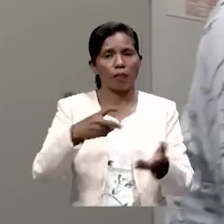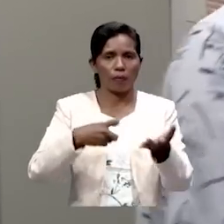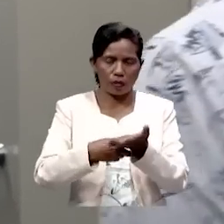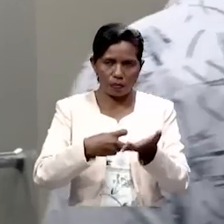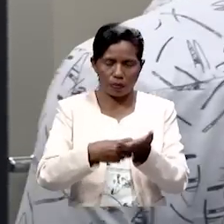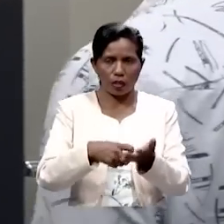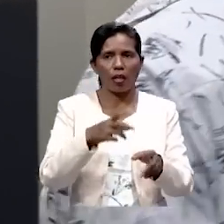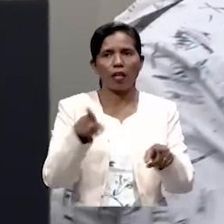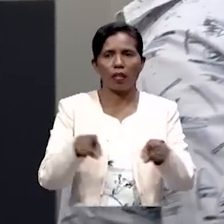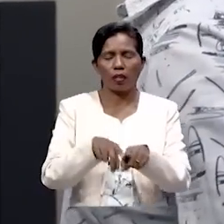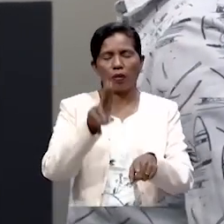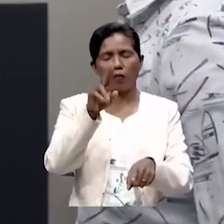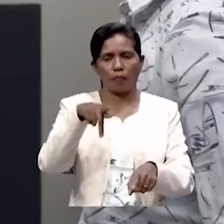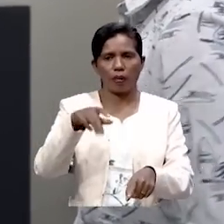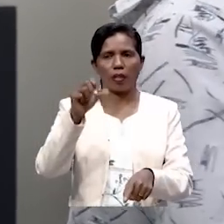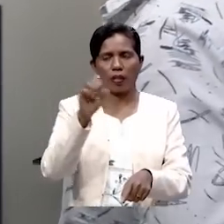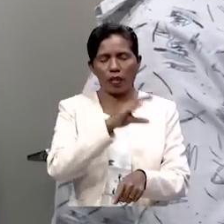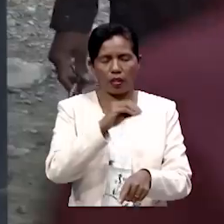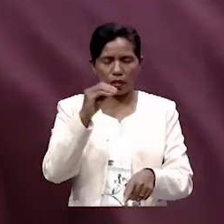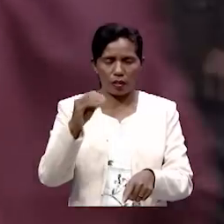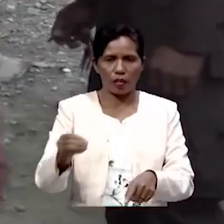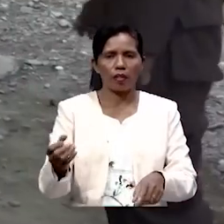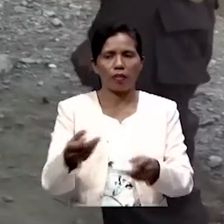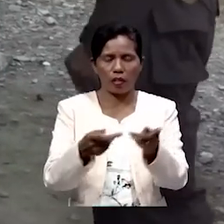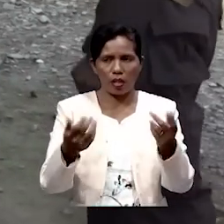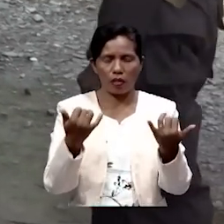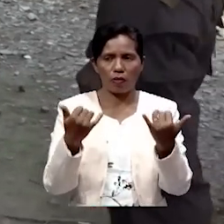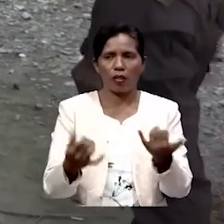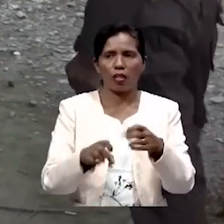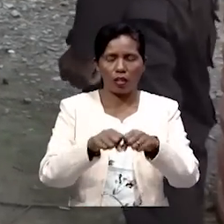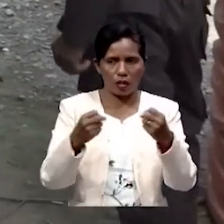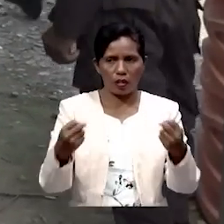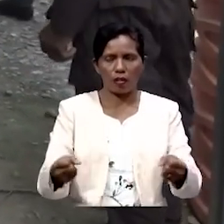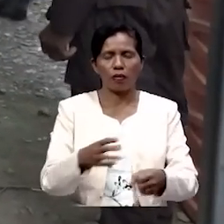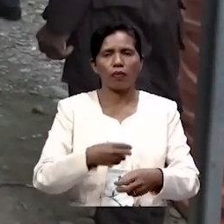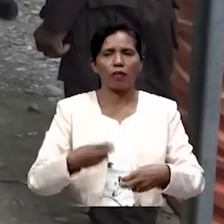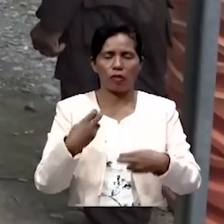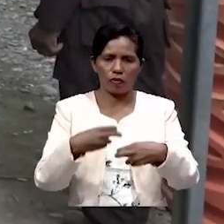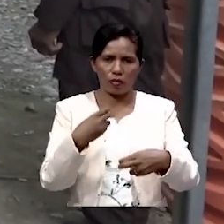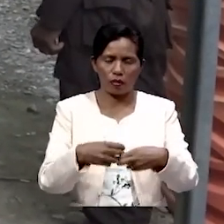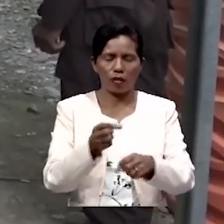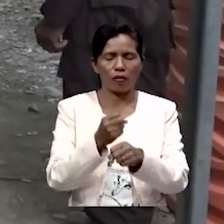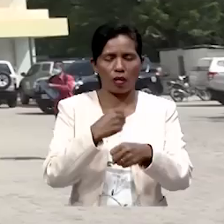hanesan UPS server no máquina zerador dadau ne avaria hori dificulta